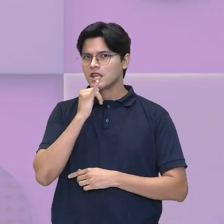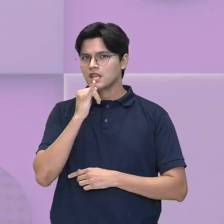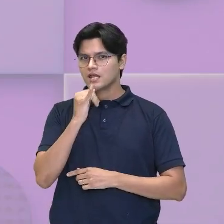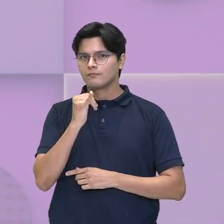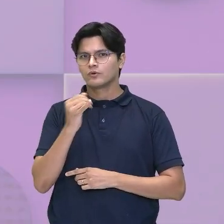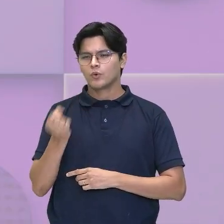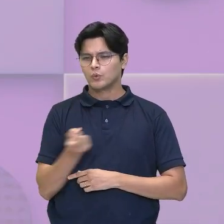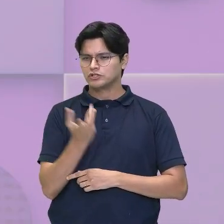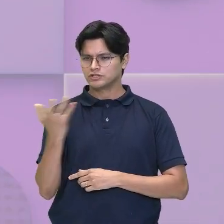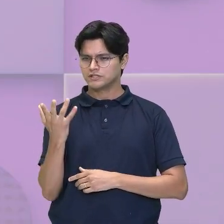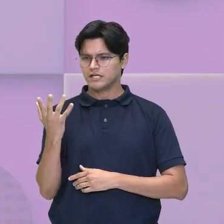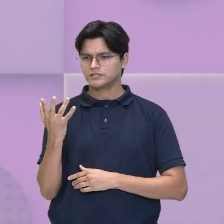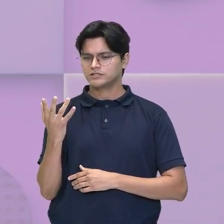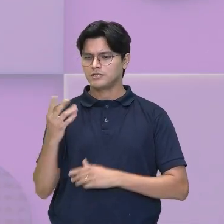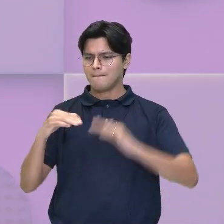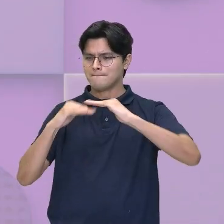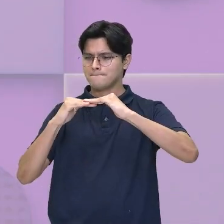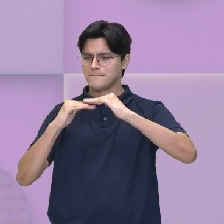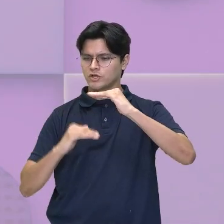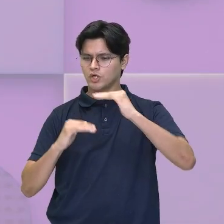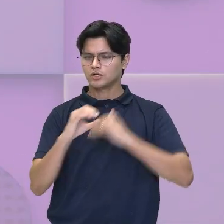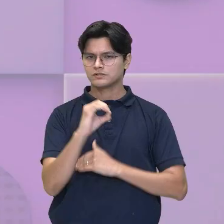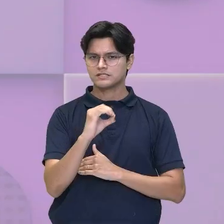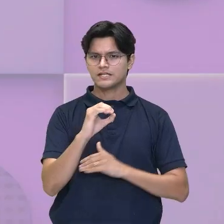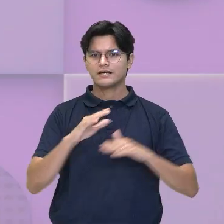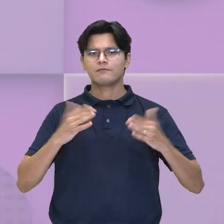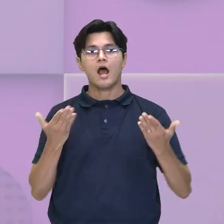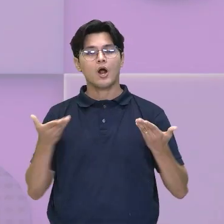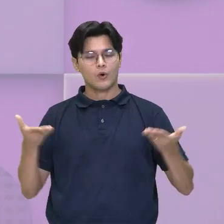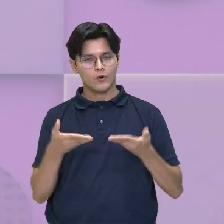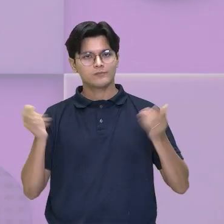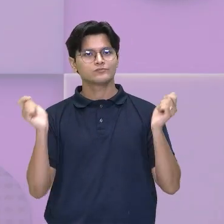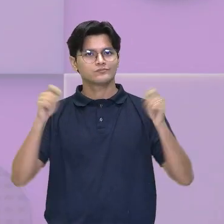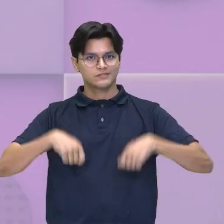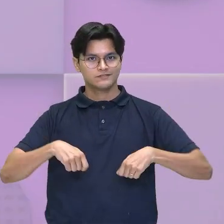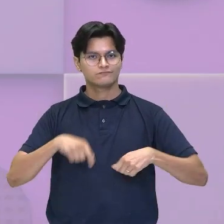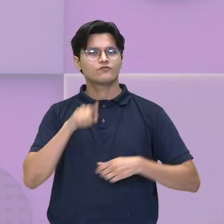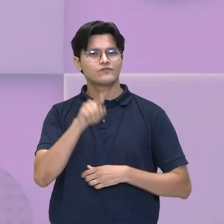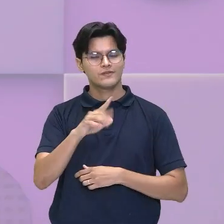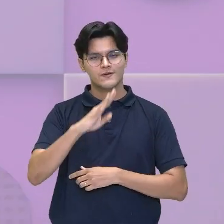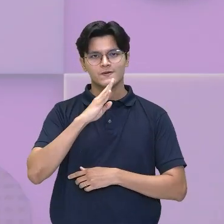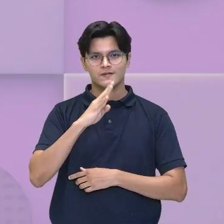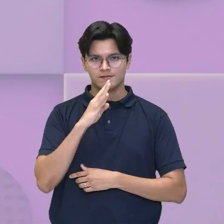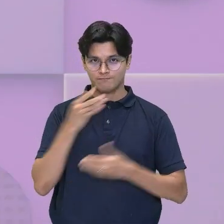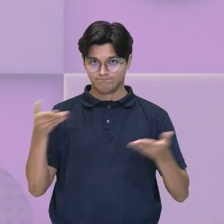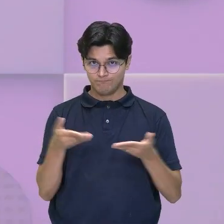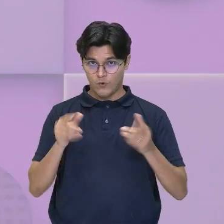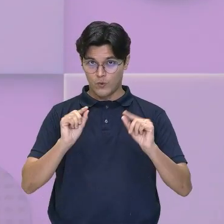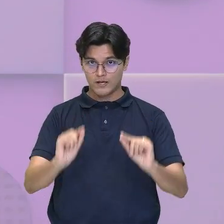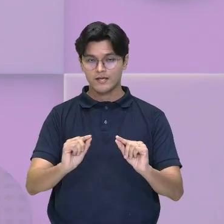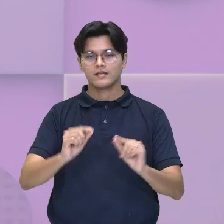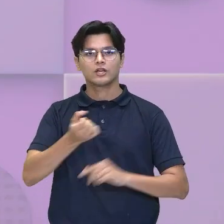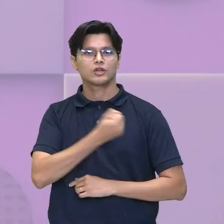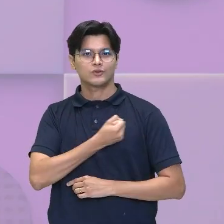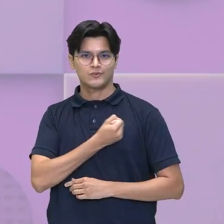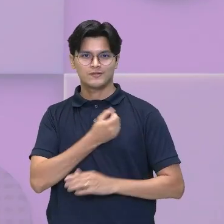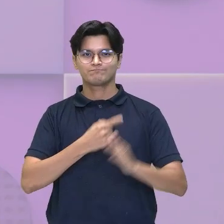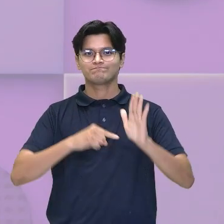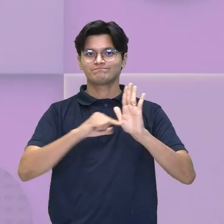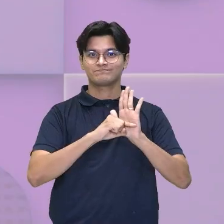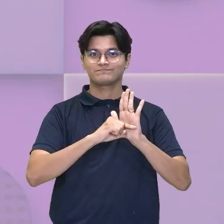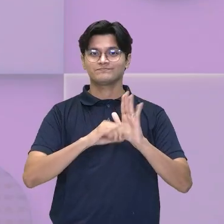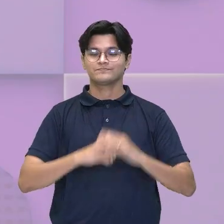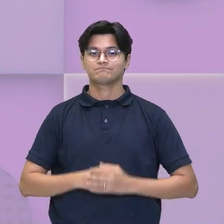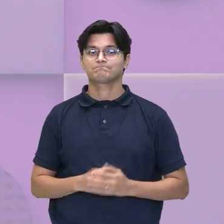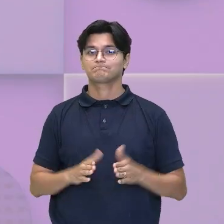zero, agora vai poder. Você vai conhecer os nossos números negativos, tá bom? Então, todos aqueles números que a